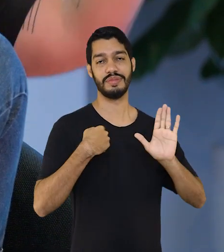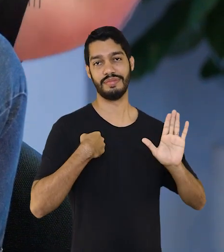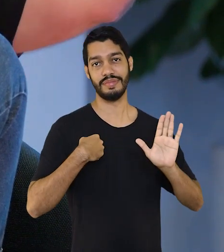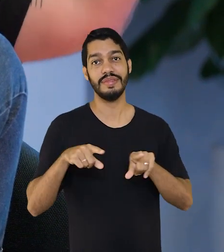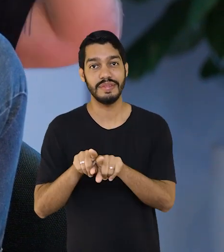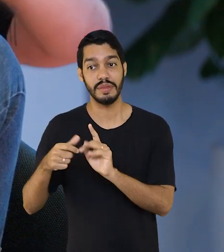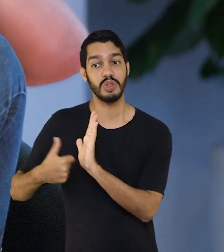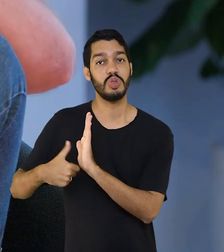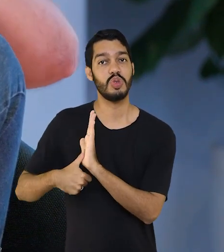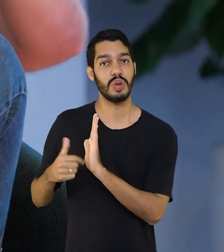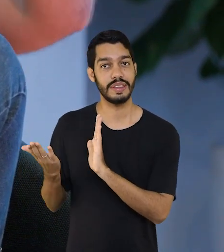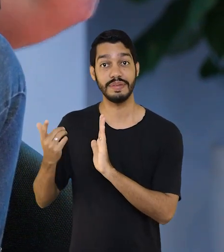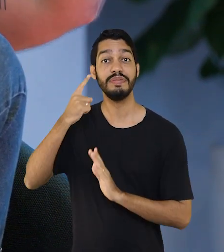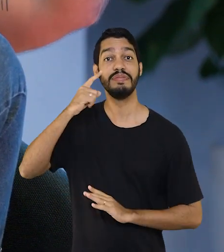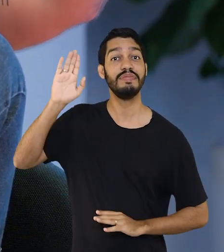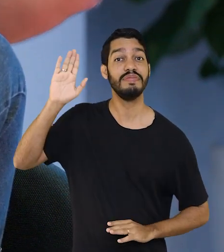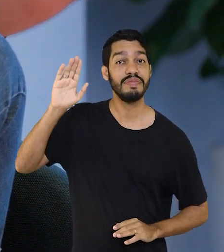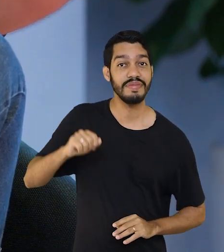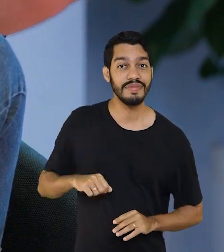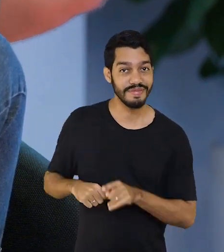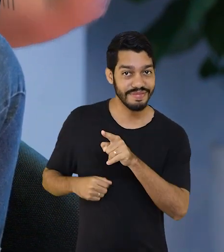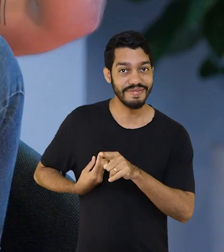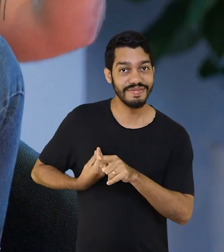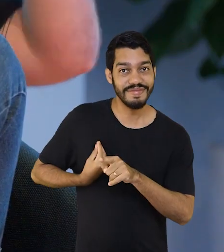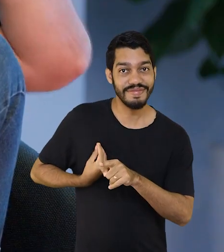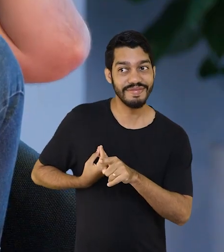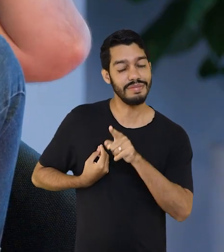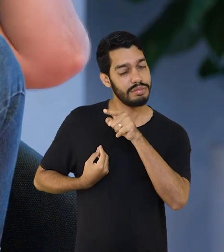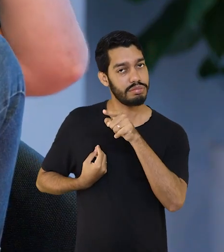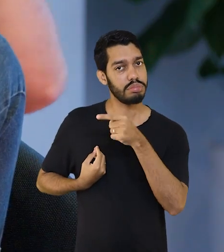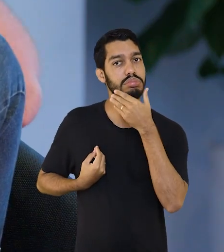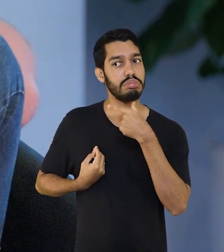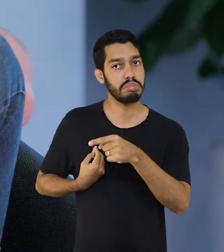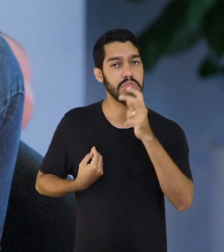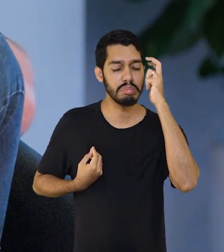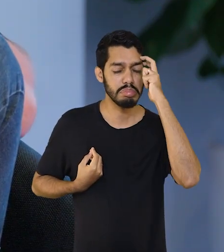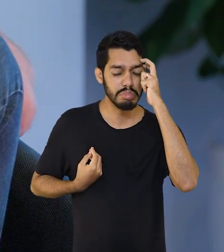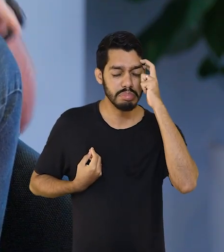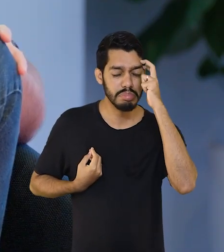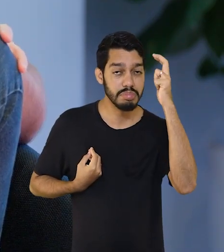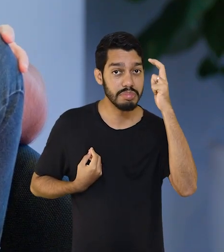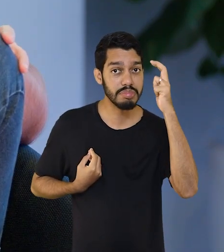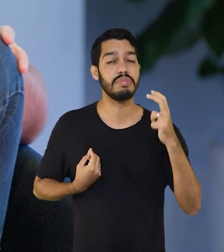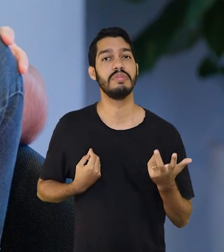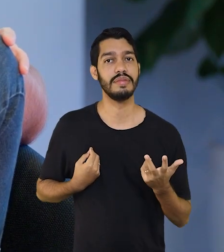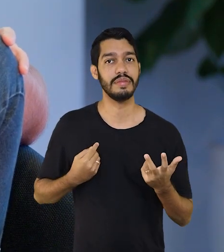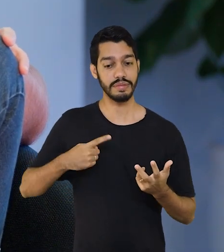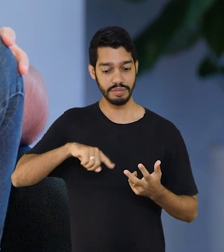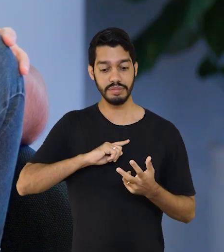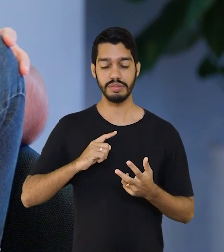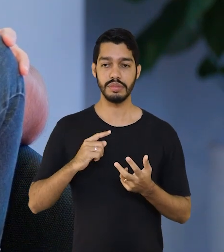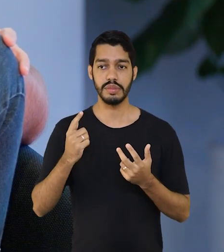aqui o meu sócio, está aqui o Eric. Levanta a mão, Eric, rapidinho. Está ali, ó. Esse rapaz ali é um gênio, tá? É o nosso CTO. Depois eu conto um